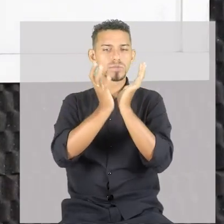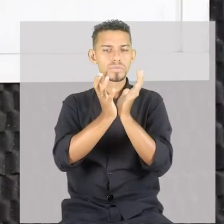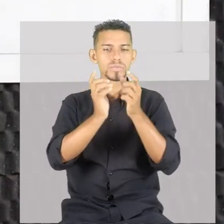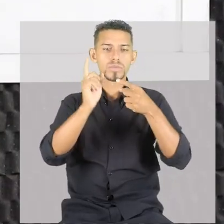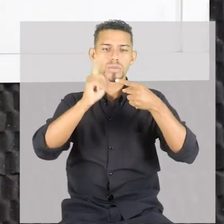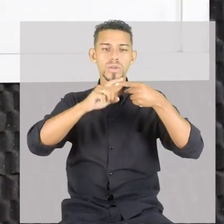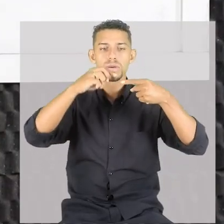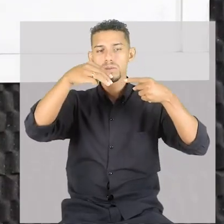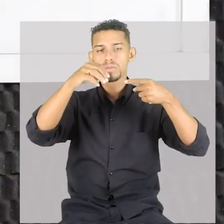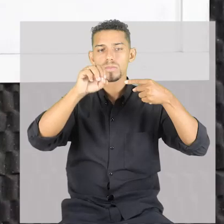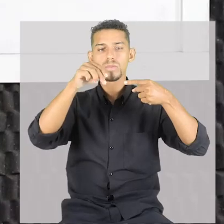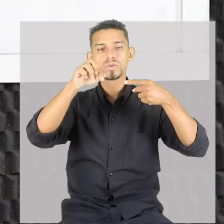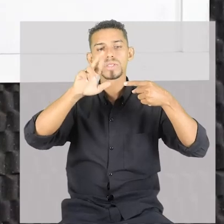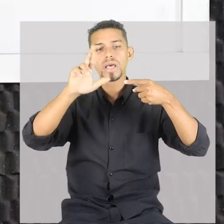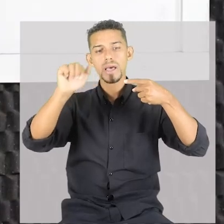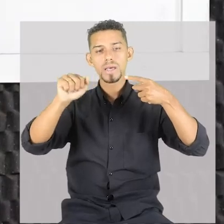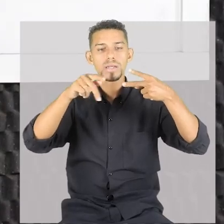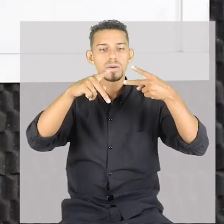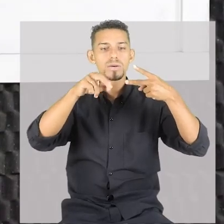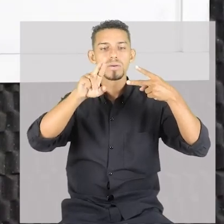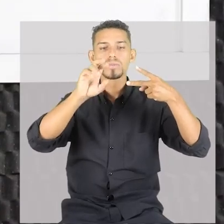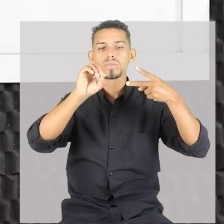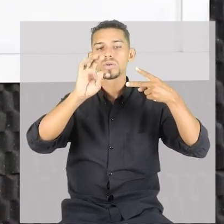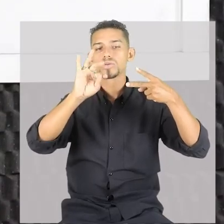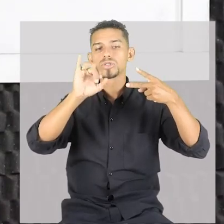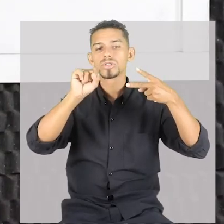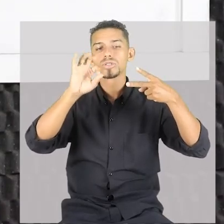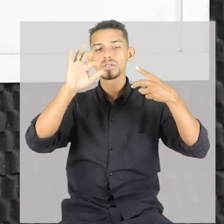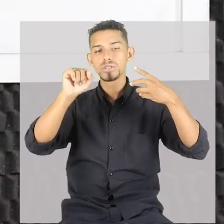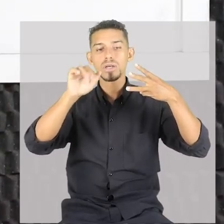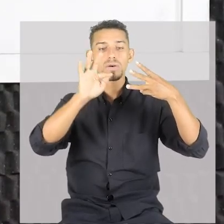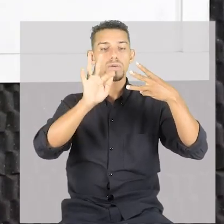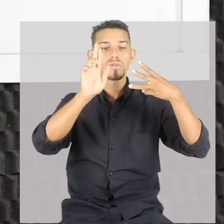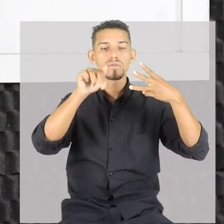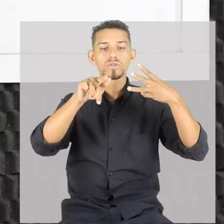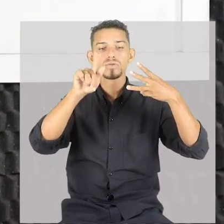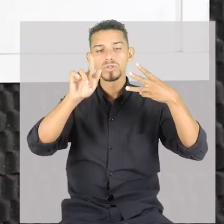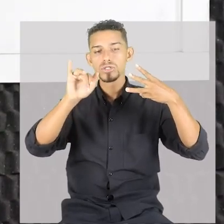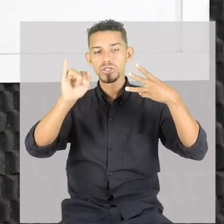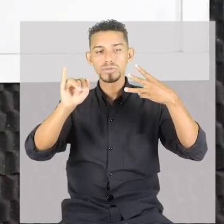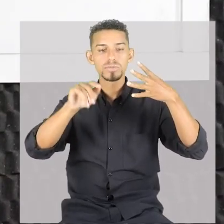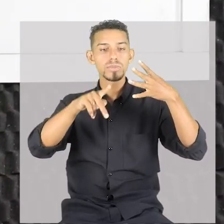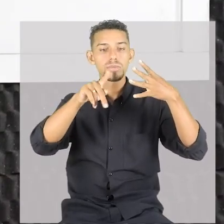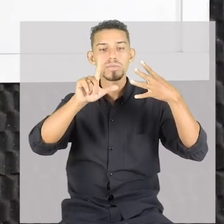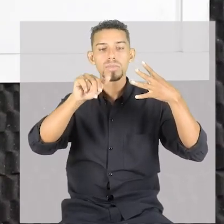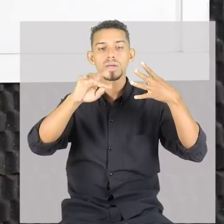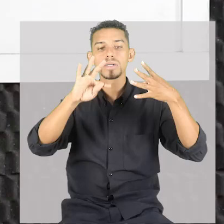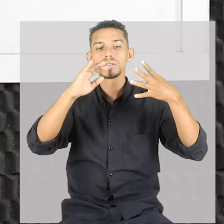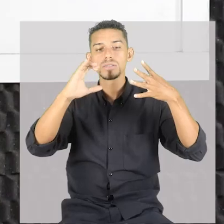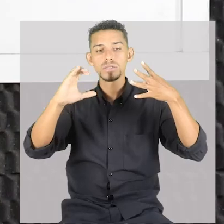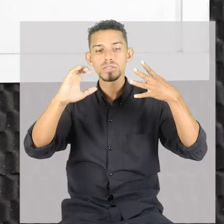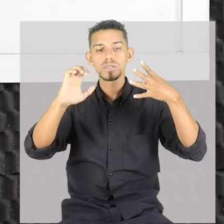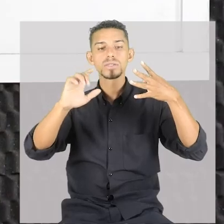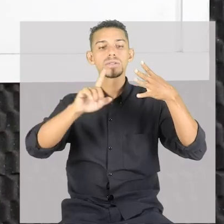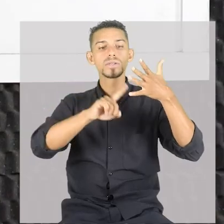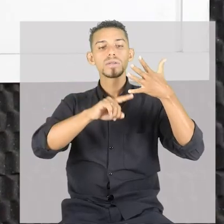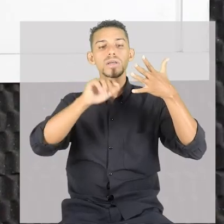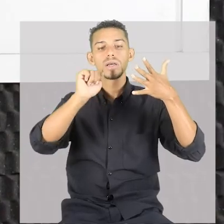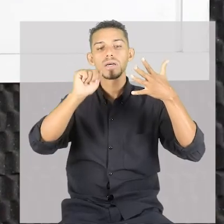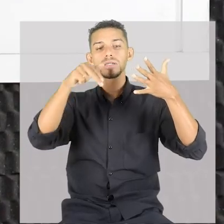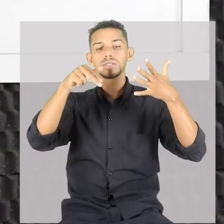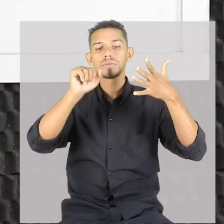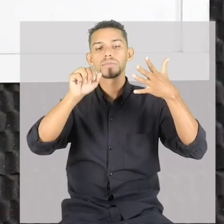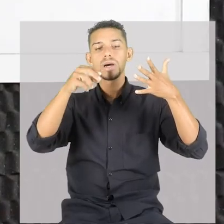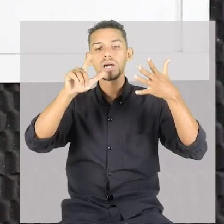reino Monera, reino Protista, reino Fungi, reino Plantae e reino Animalia, tá certo? Aqui estão